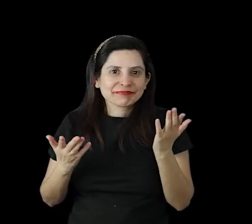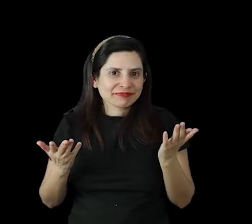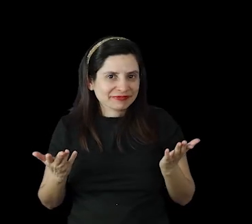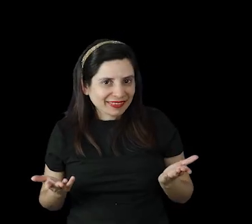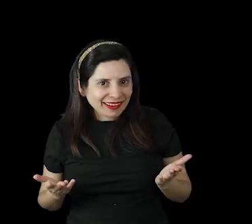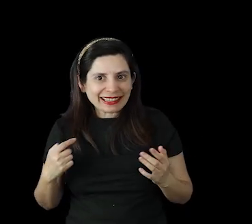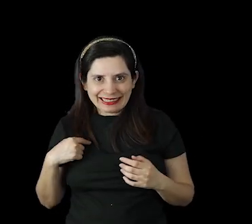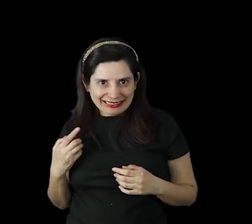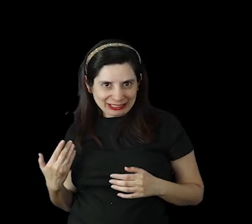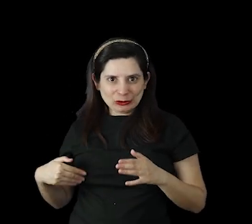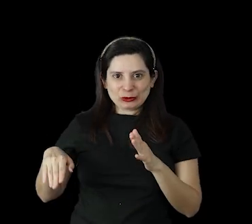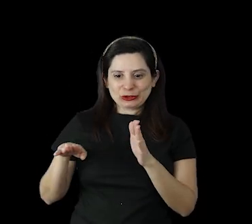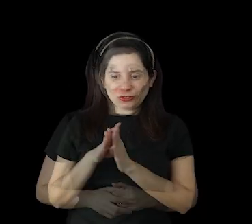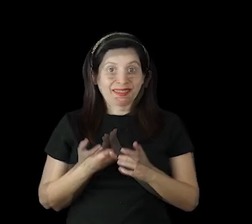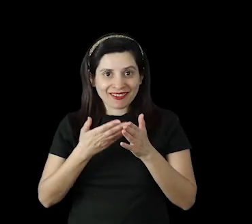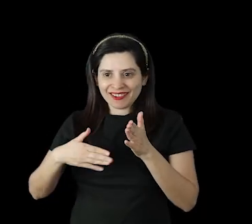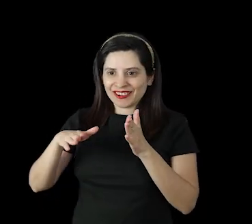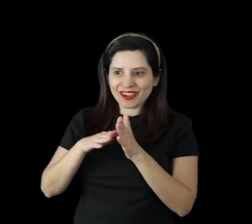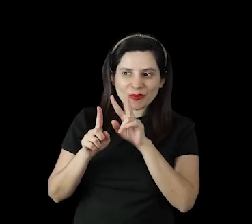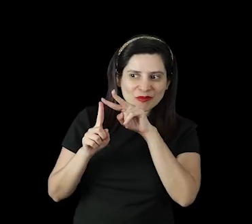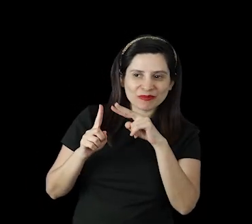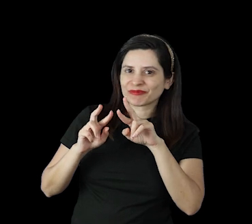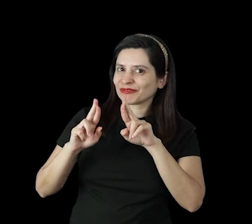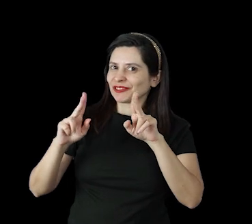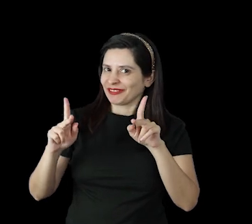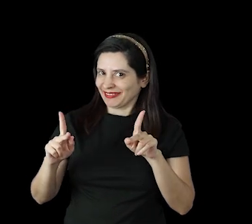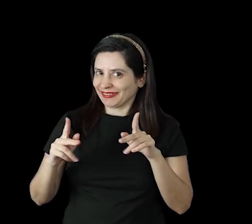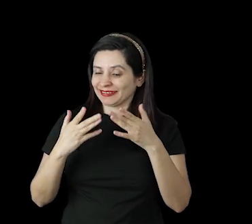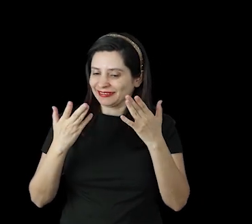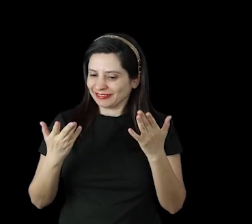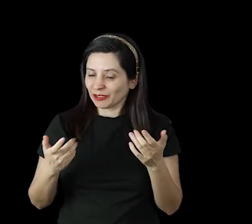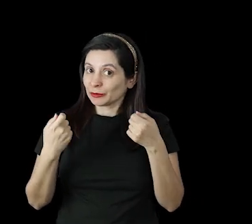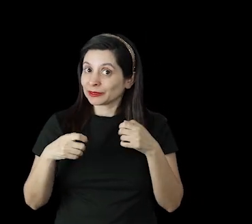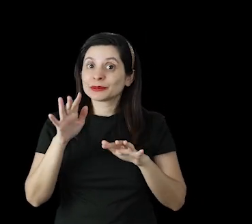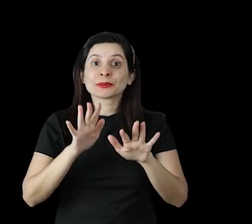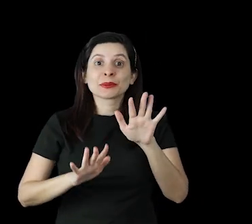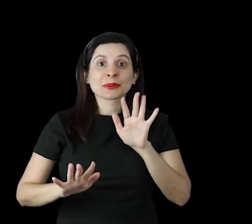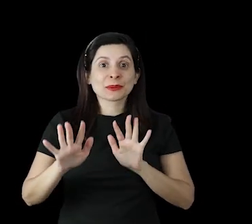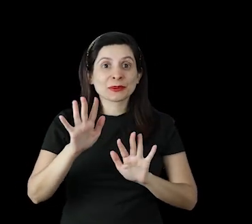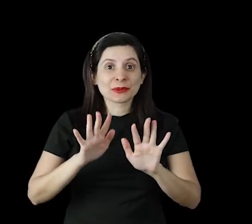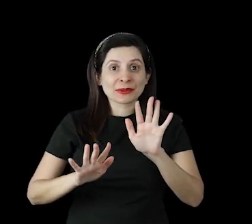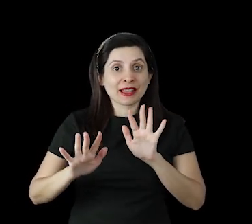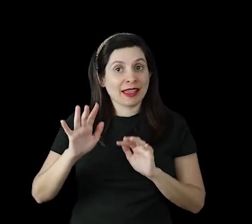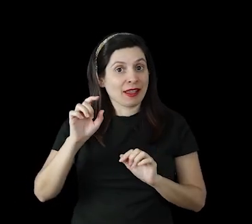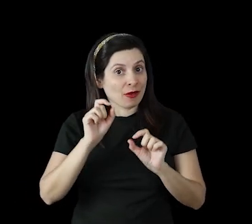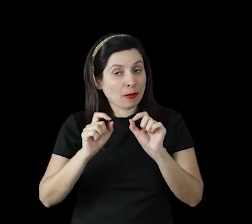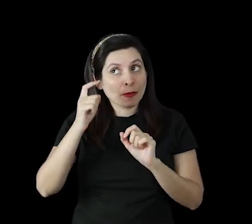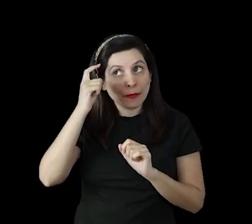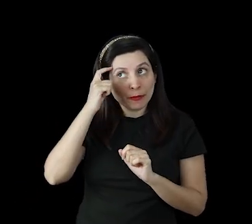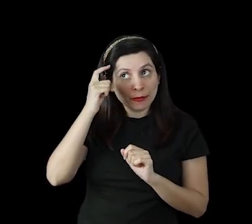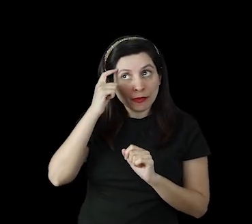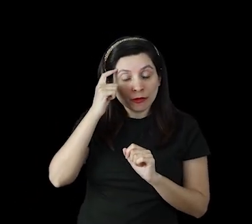aí, claro, eu chegava com outro ponto de vista. Então, uma coisa que a gente tem que cuidar é pensar: "Ah, eu